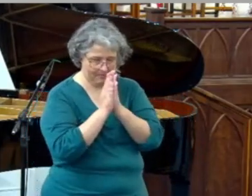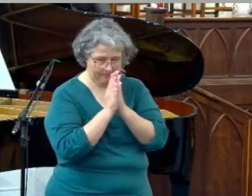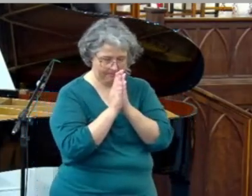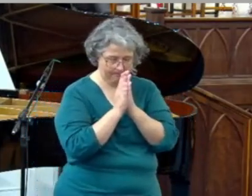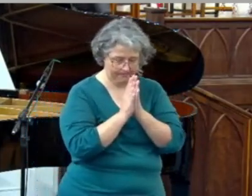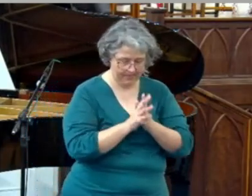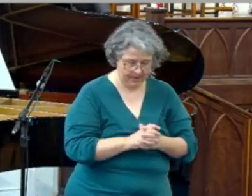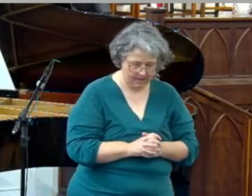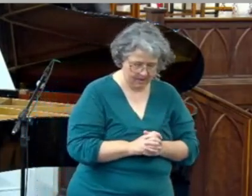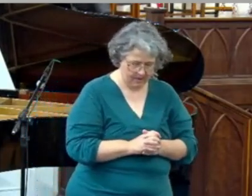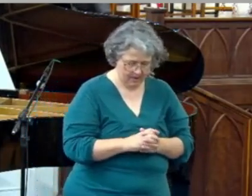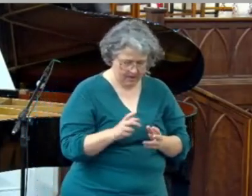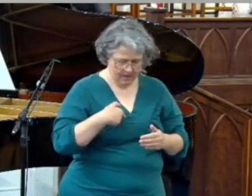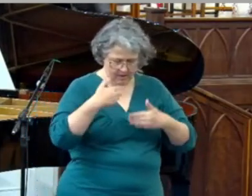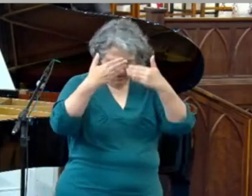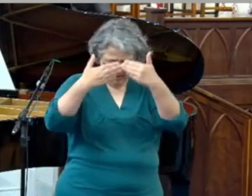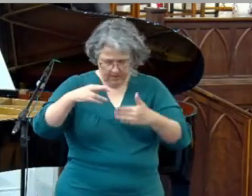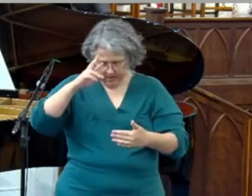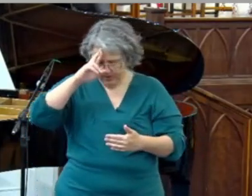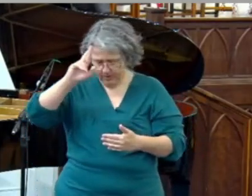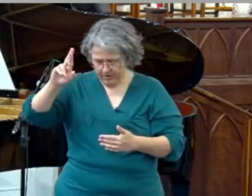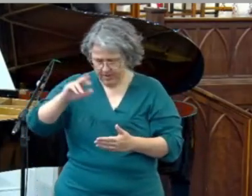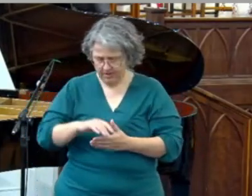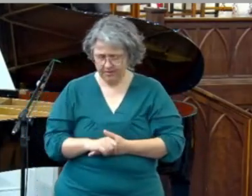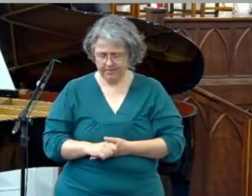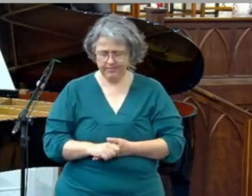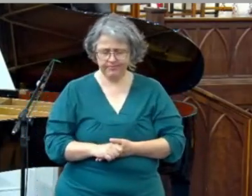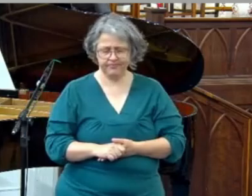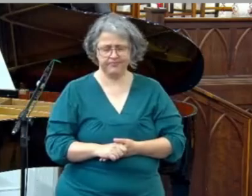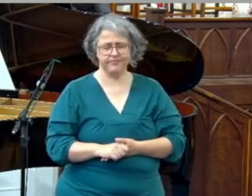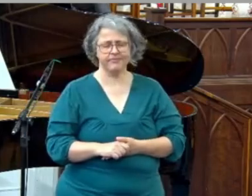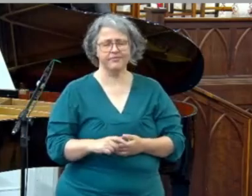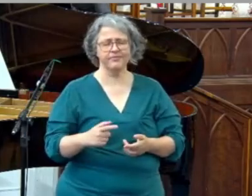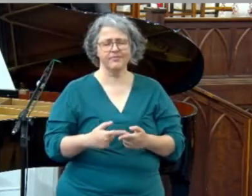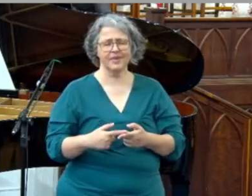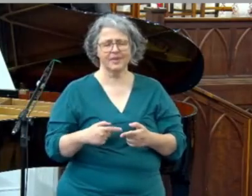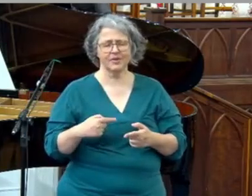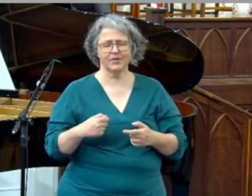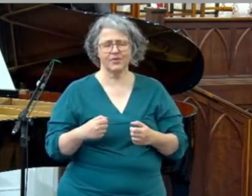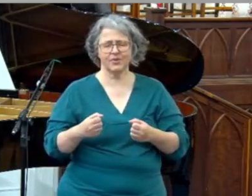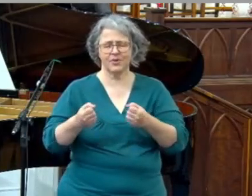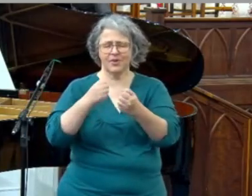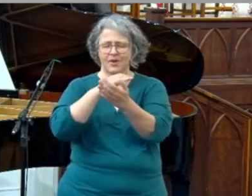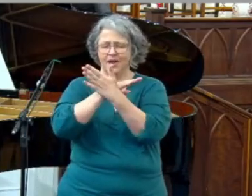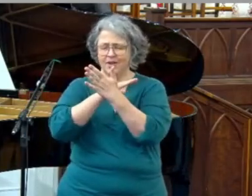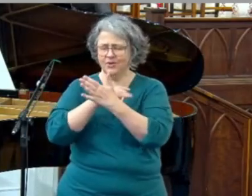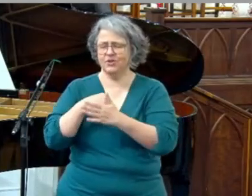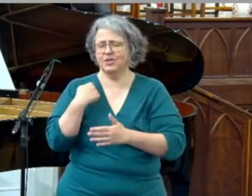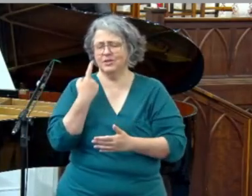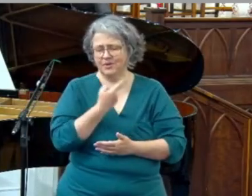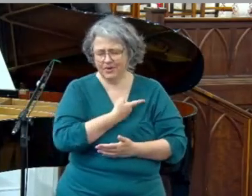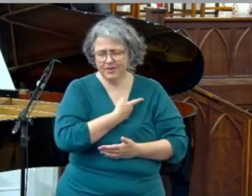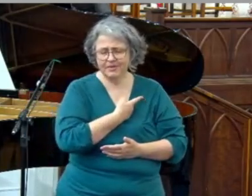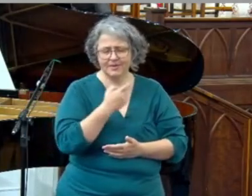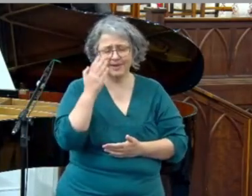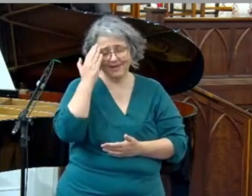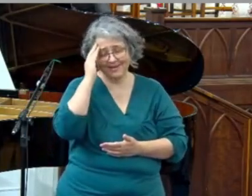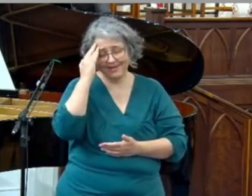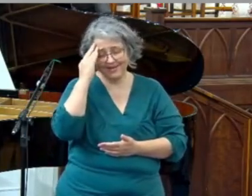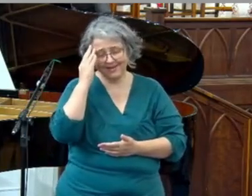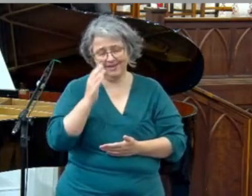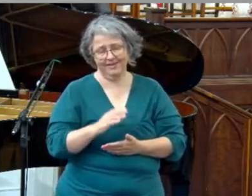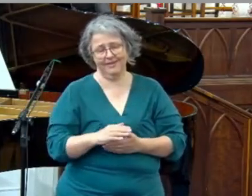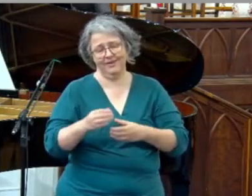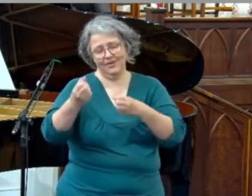nos colocamos diante do Senhor e te pedimos que o Senhor Deus nos auxilie a entender